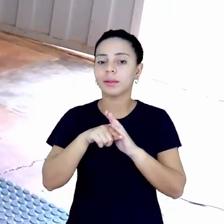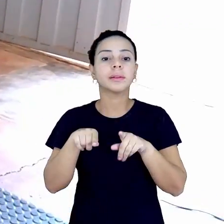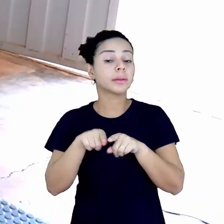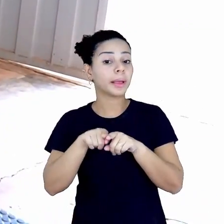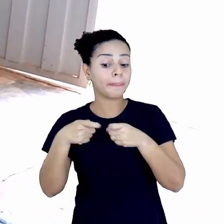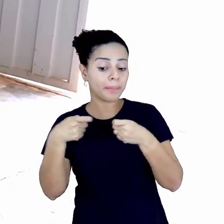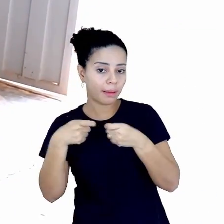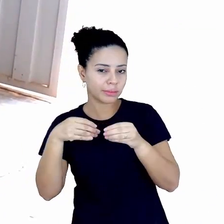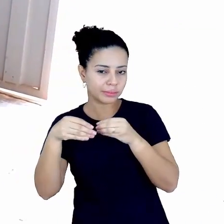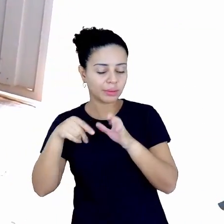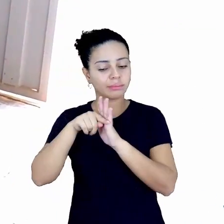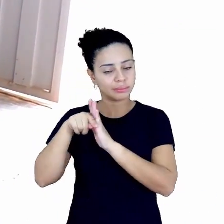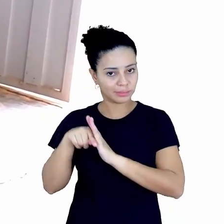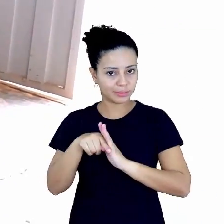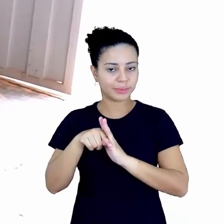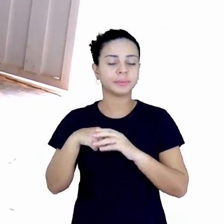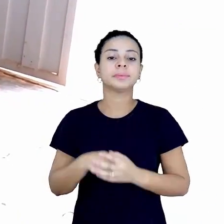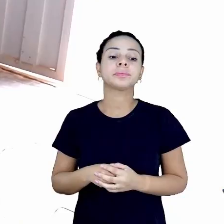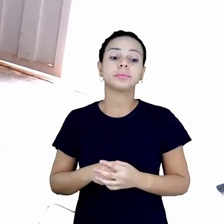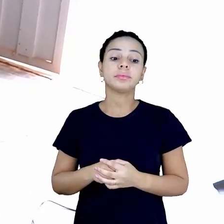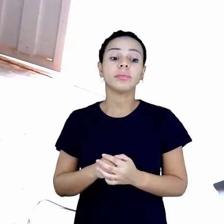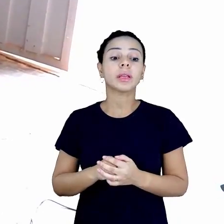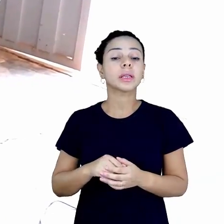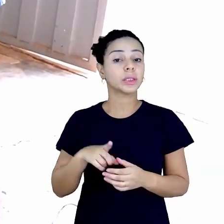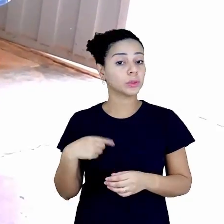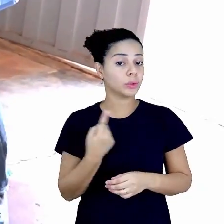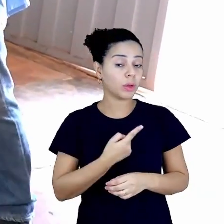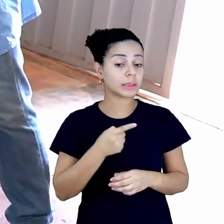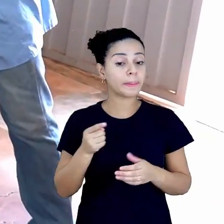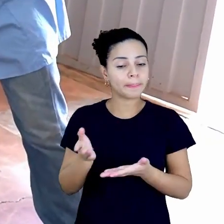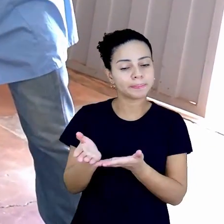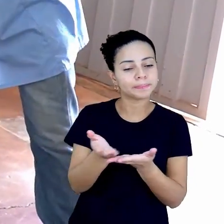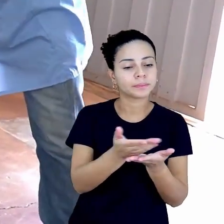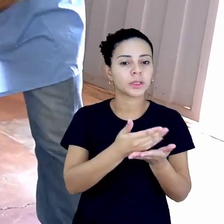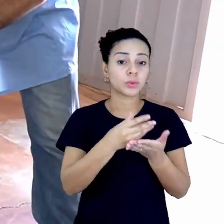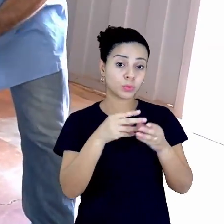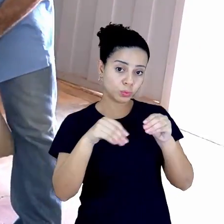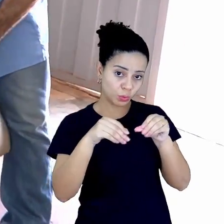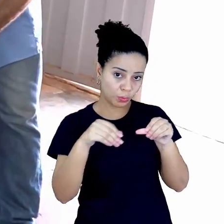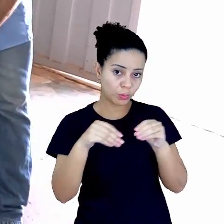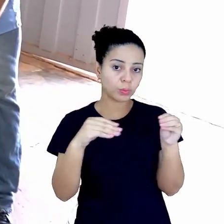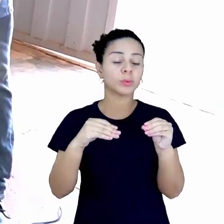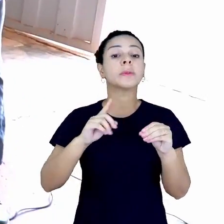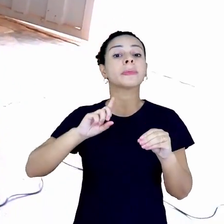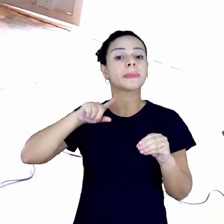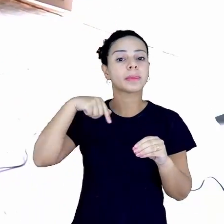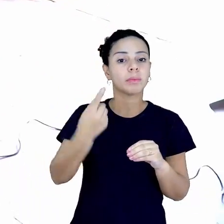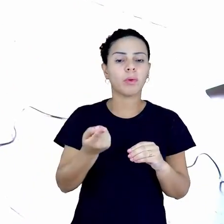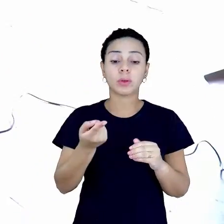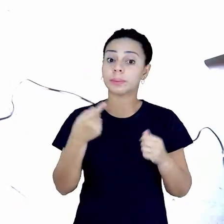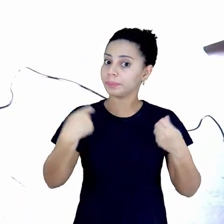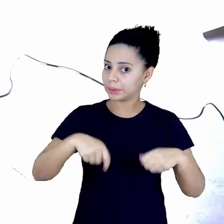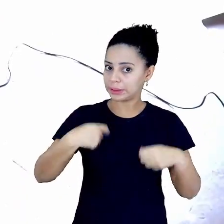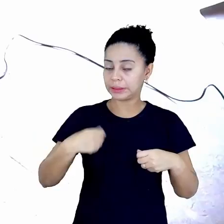e plasticidade. Para tanto, a partir de uma amostra representativa do solo a ser ensaiado, deve-se